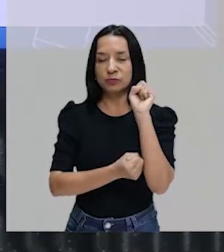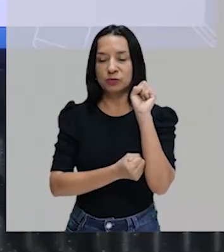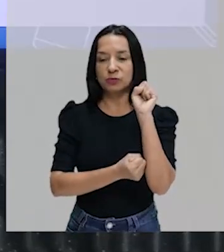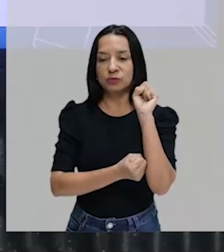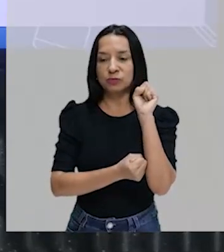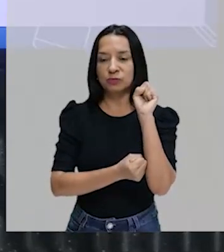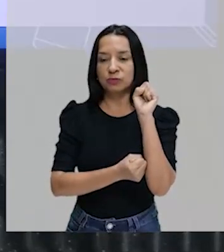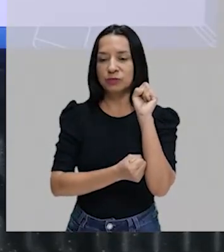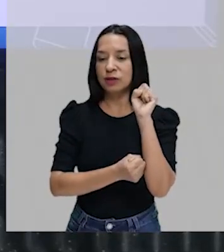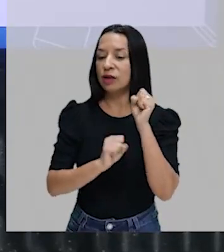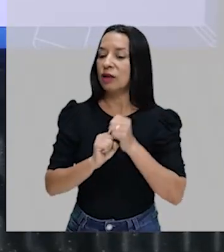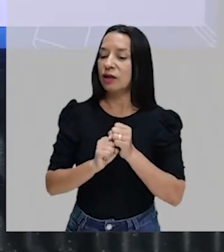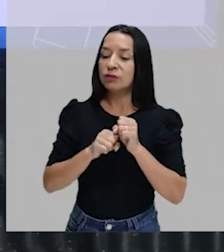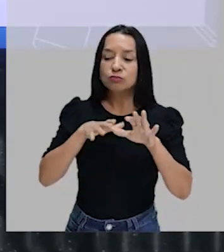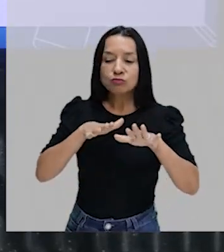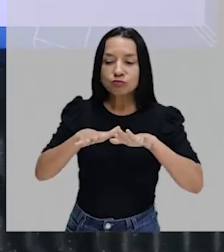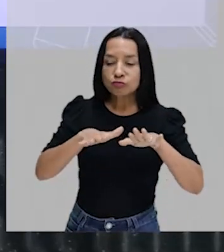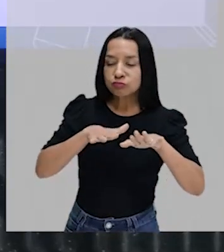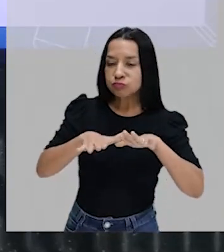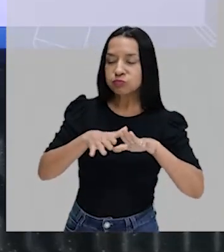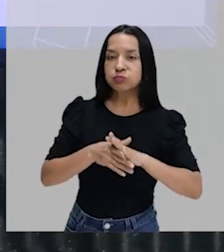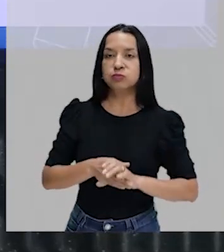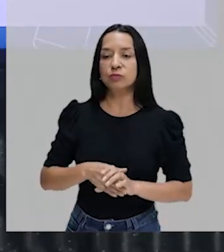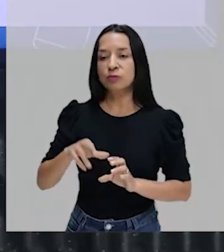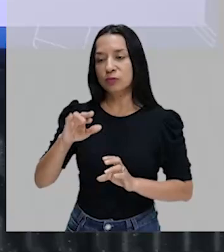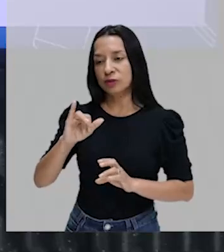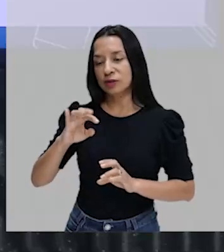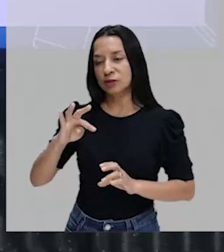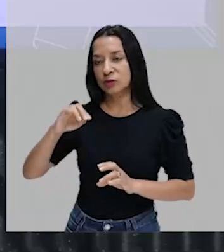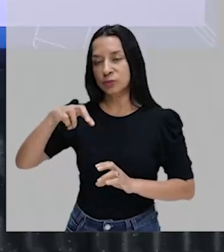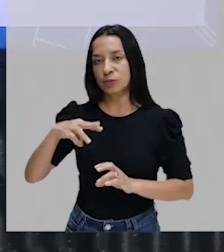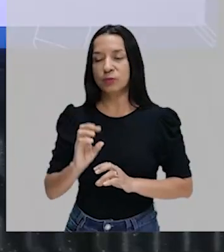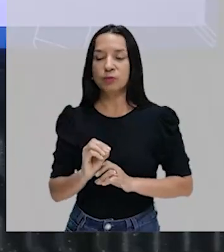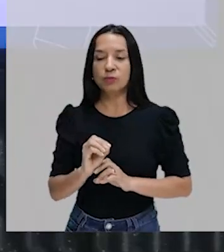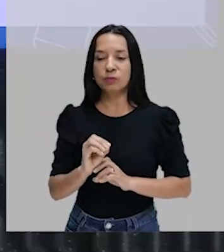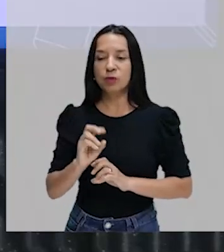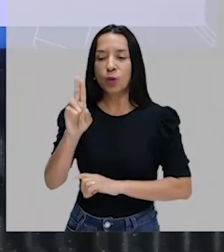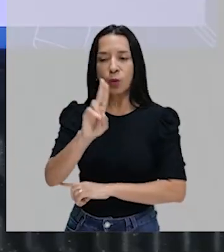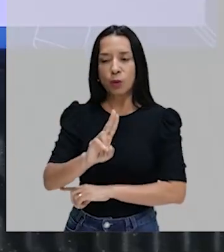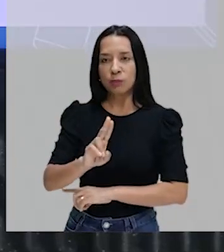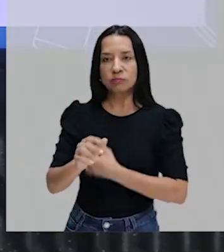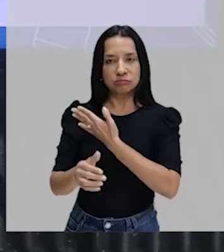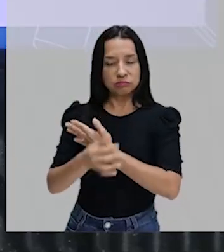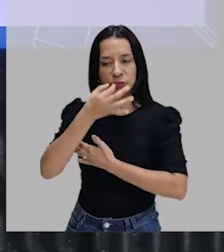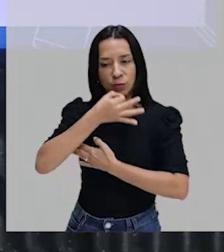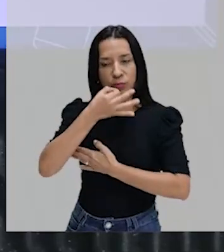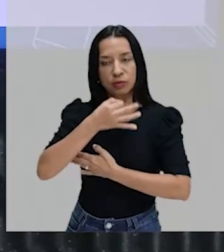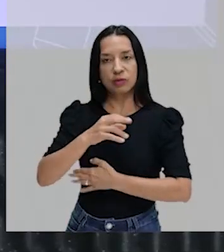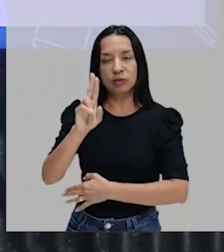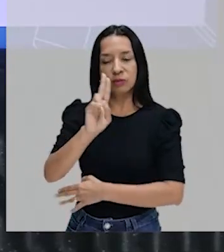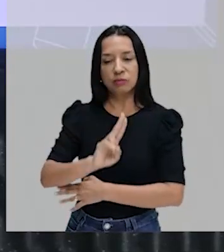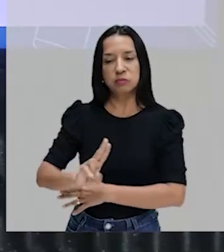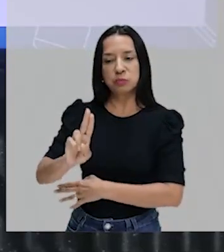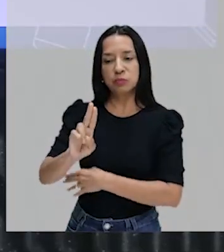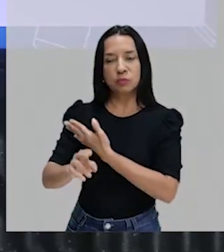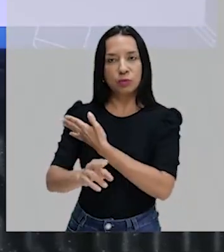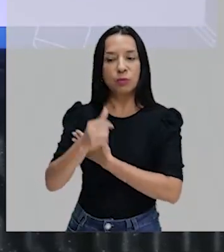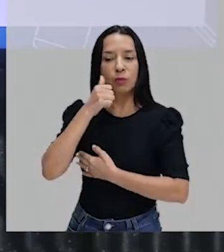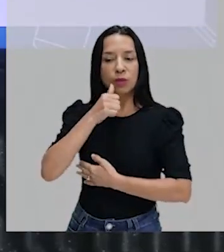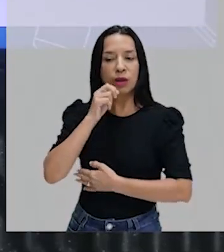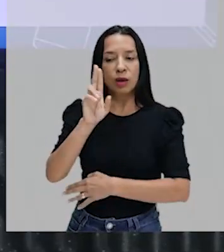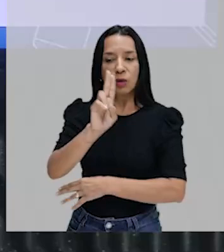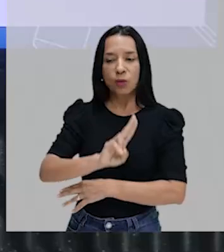do ritmo. Vocês acham que a Rebeca Andrade utiliza muito da sua resistência, por